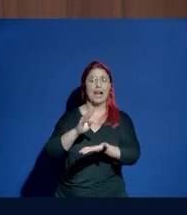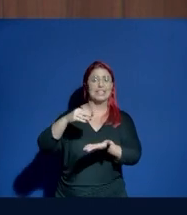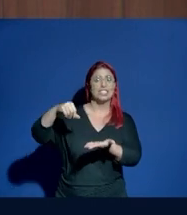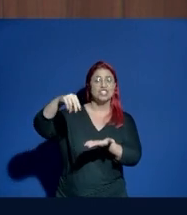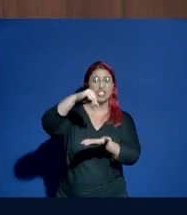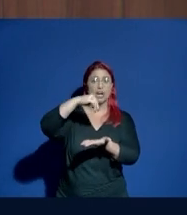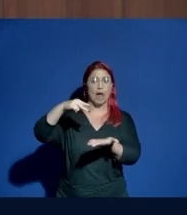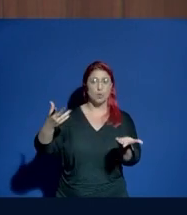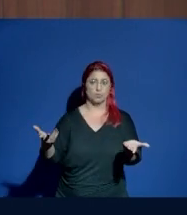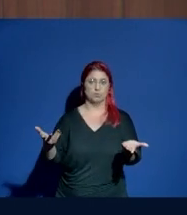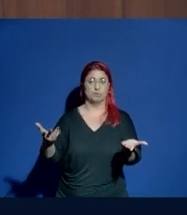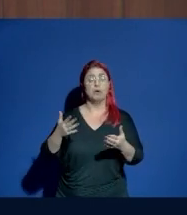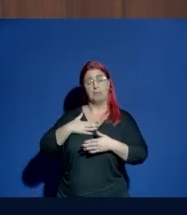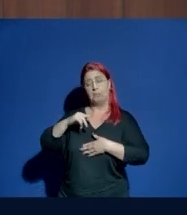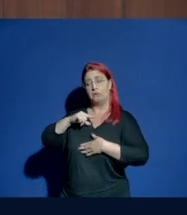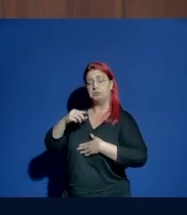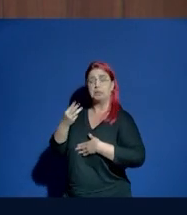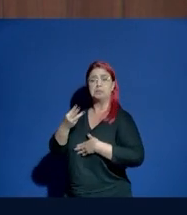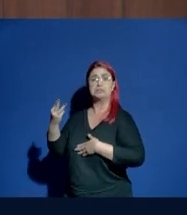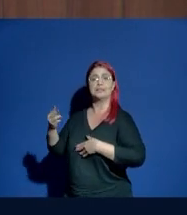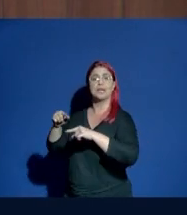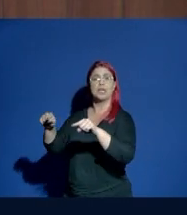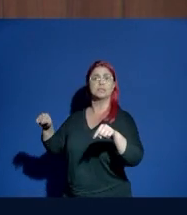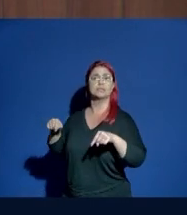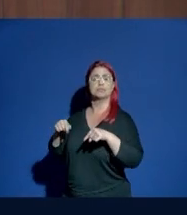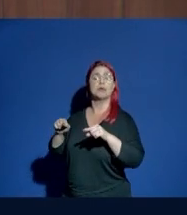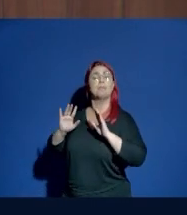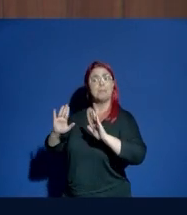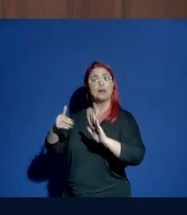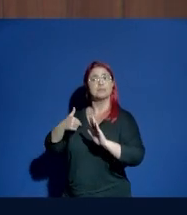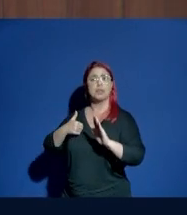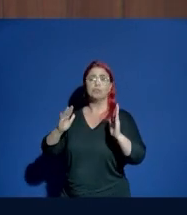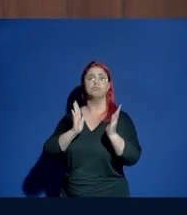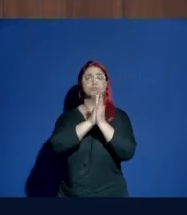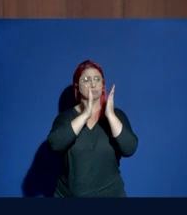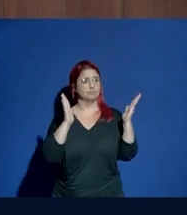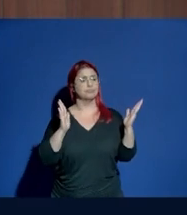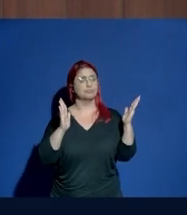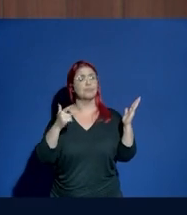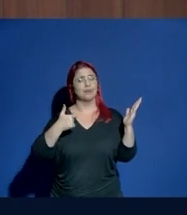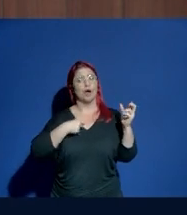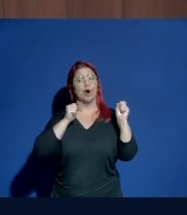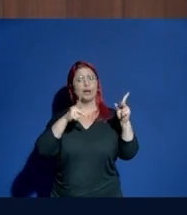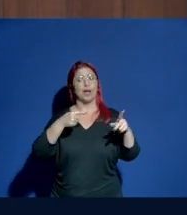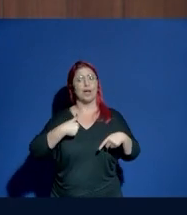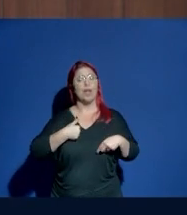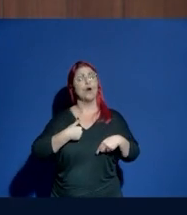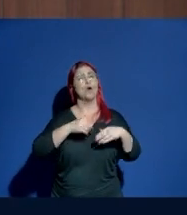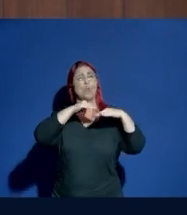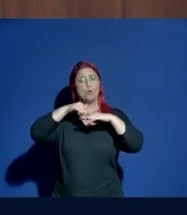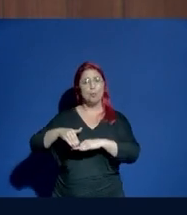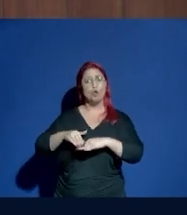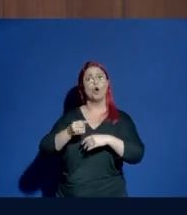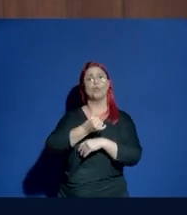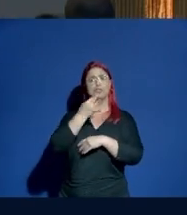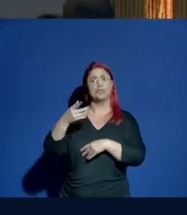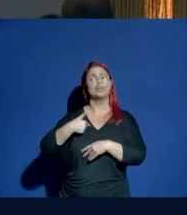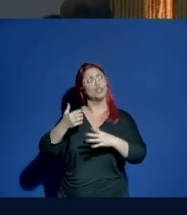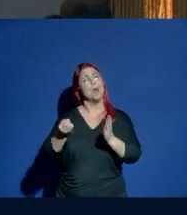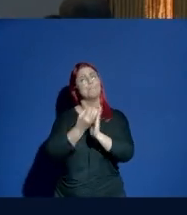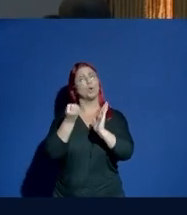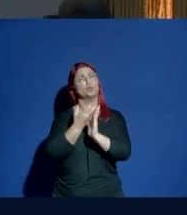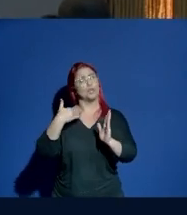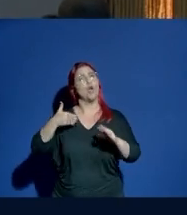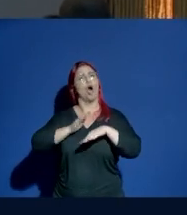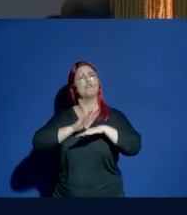33 mas meu território também mas eu bato em produtividade e ele me humilhou na quantidade mas introdutividade eu mato nele tá certo